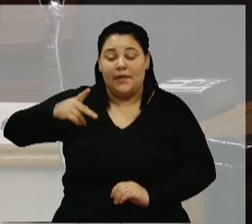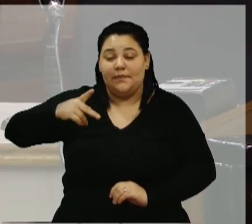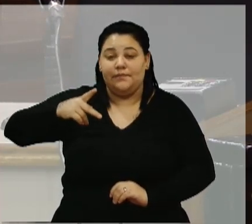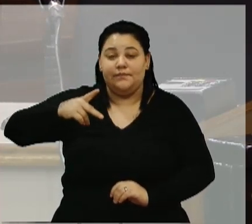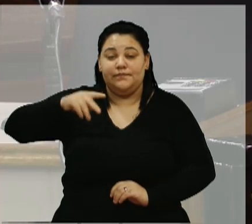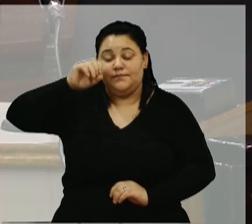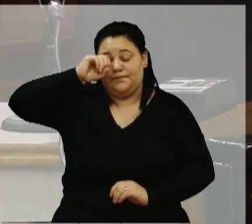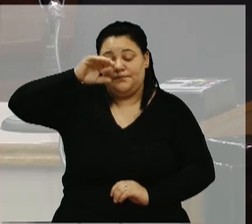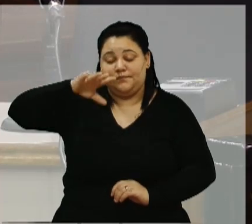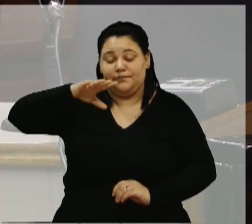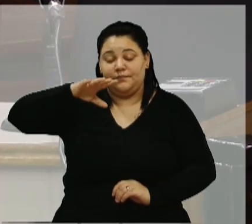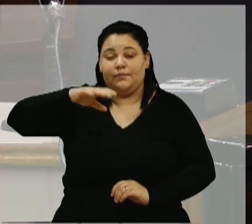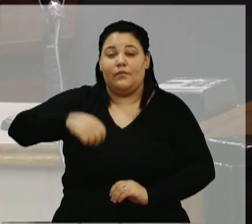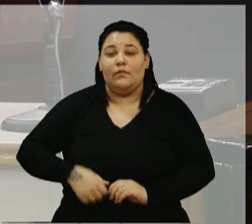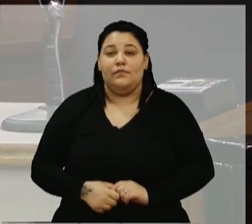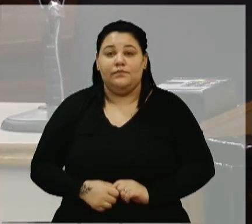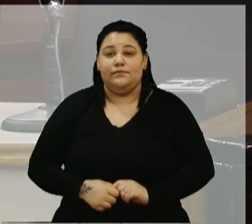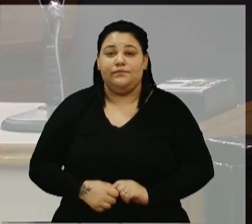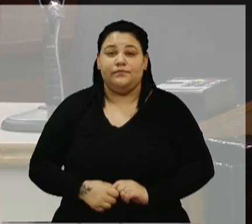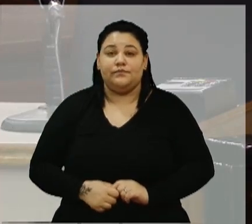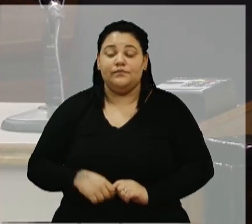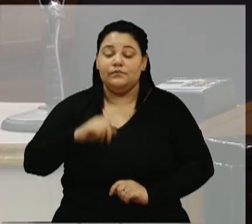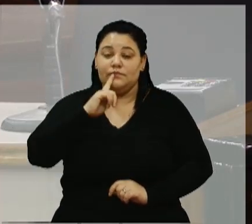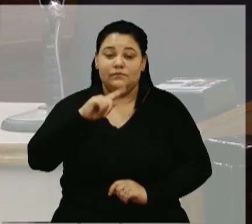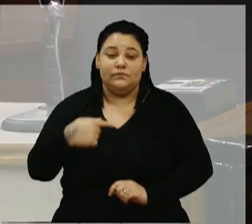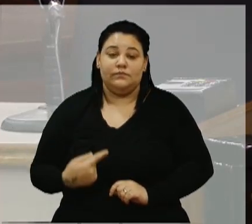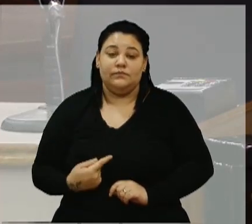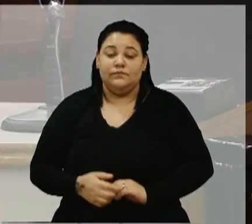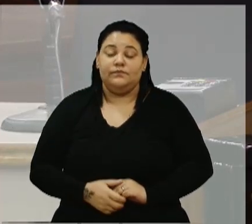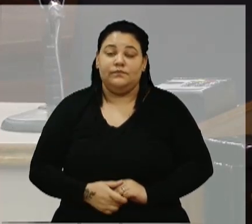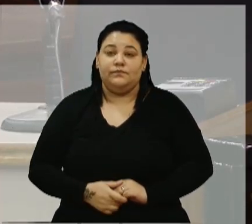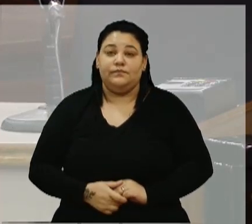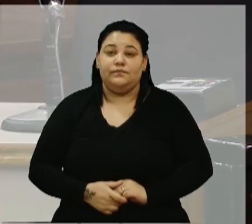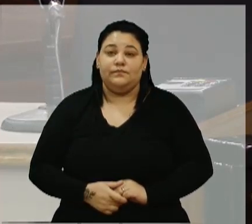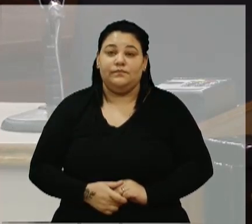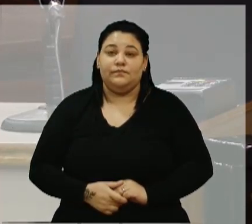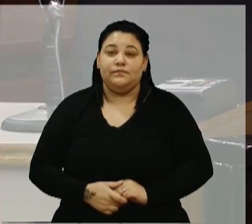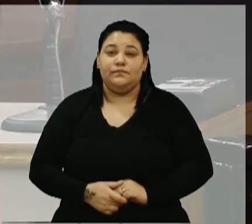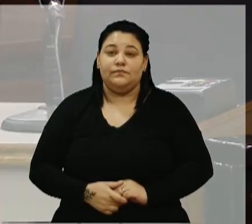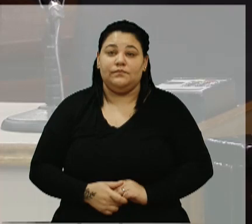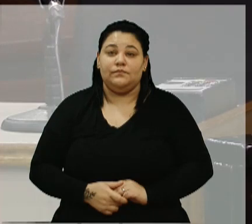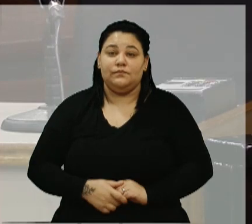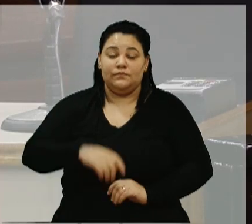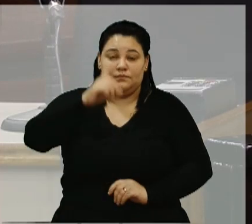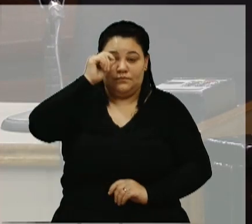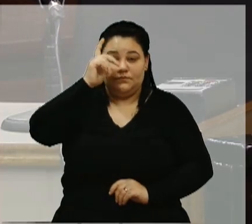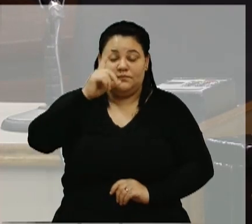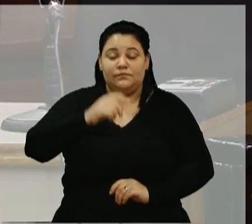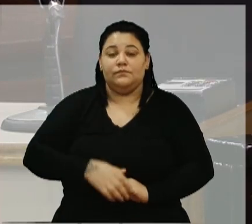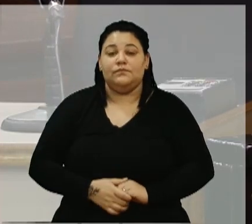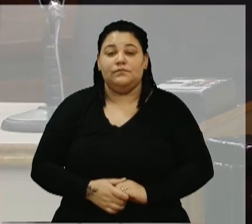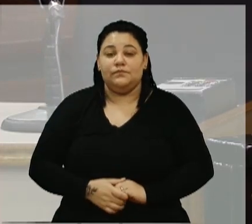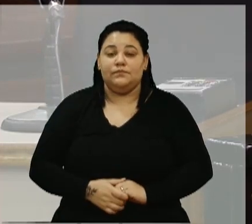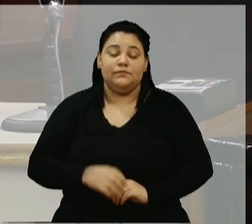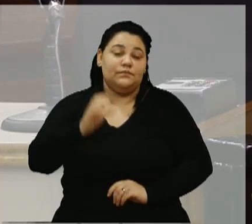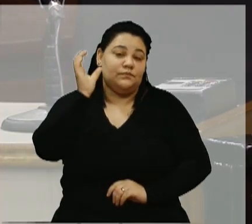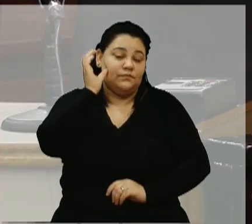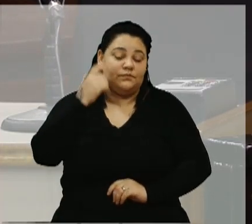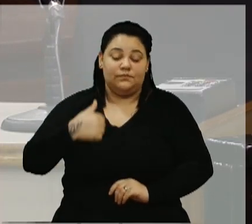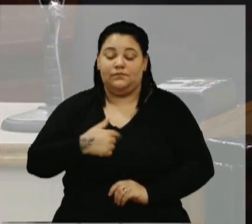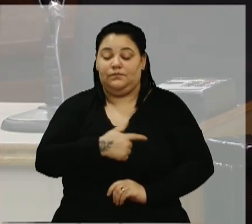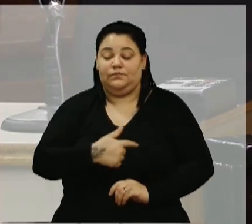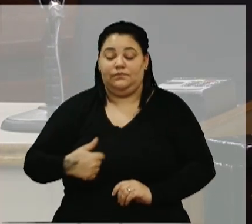Fiuza Gonçalves, Republicanos, Gladys Francisqueto Frisso, PP, Maurício Fernandes Calco, PL, Almir Cadore, PSDB, Ricardo